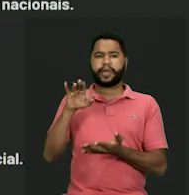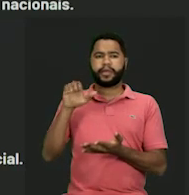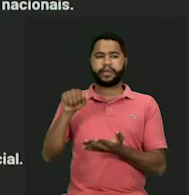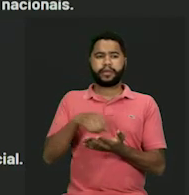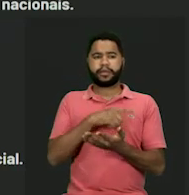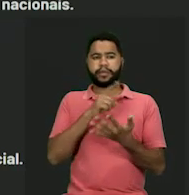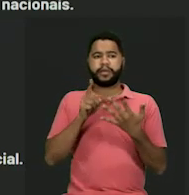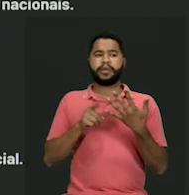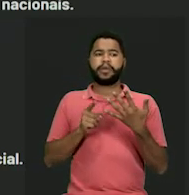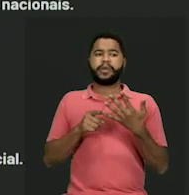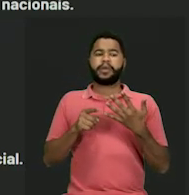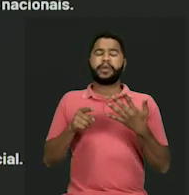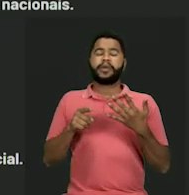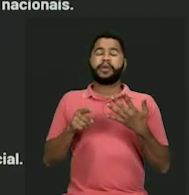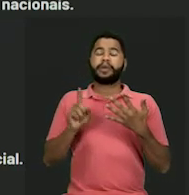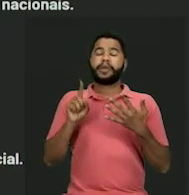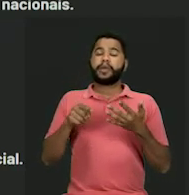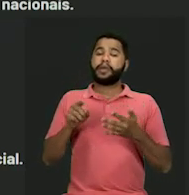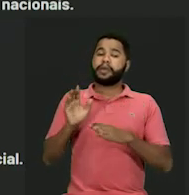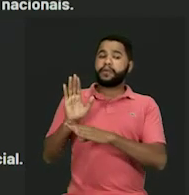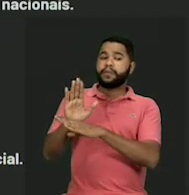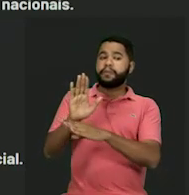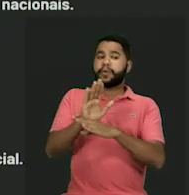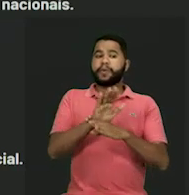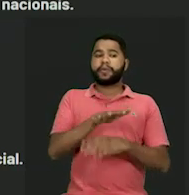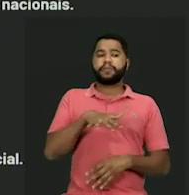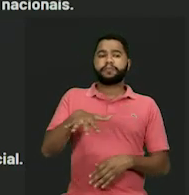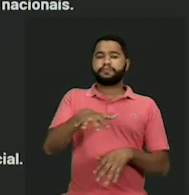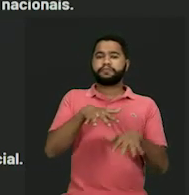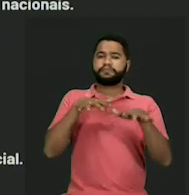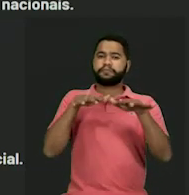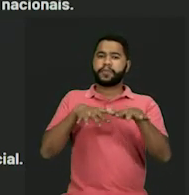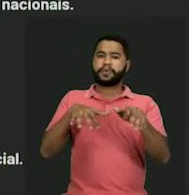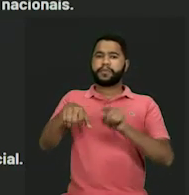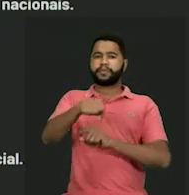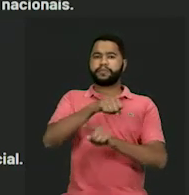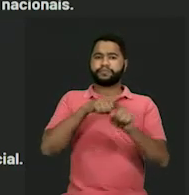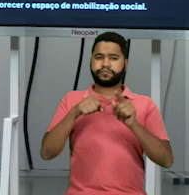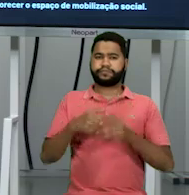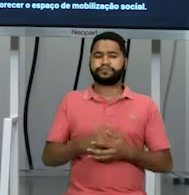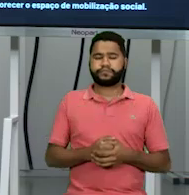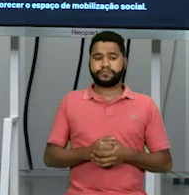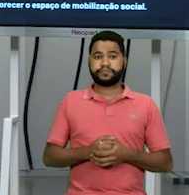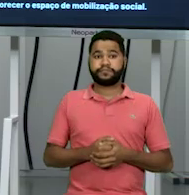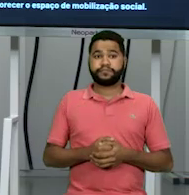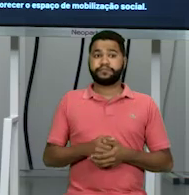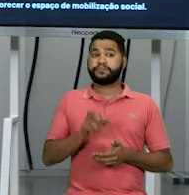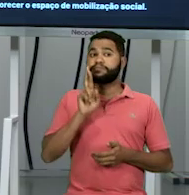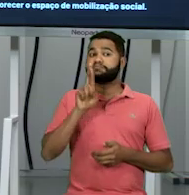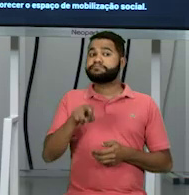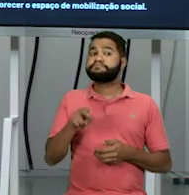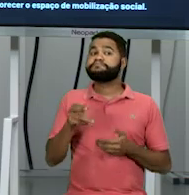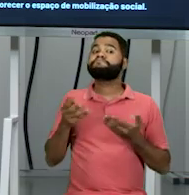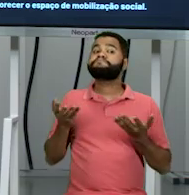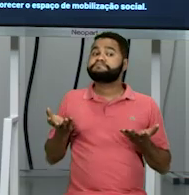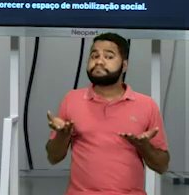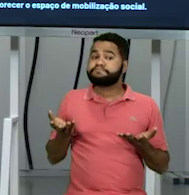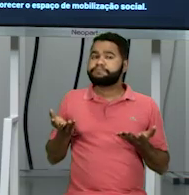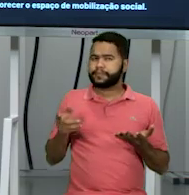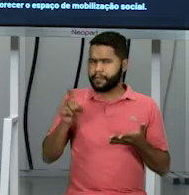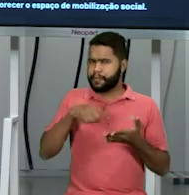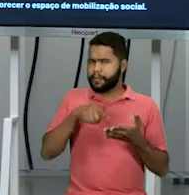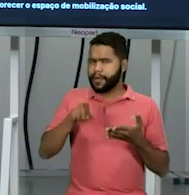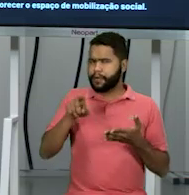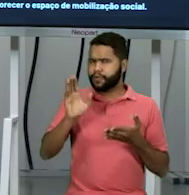letra E, favorecer o espaço de mobilização social. E a resposta correta, já marcou